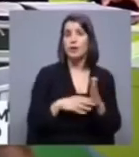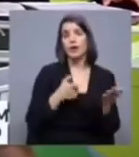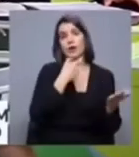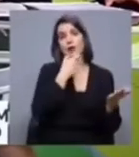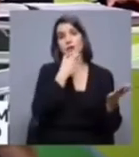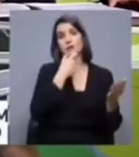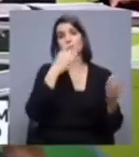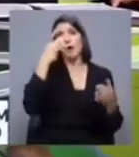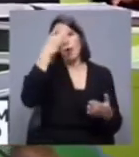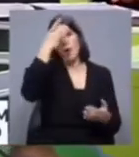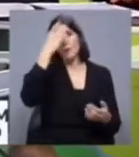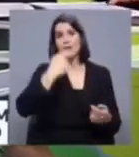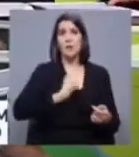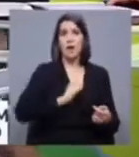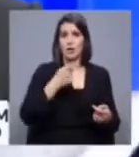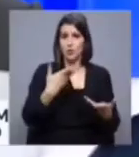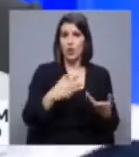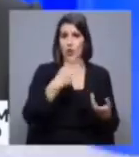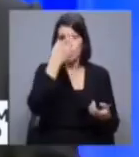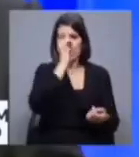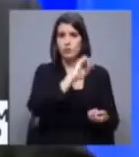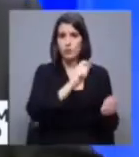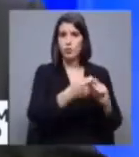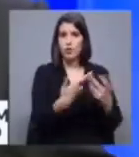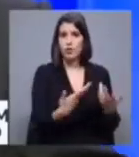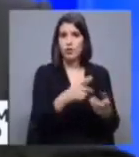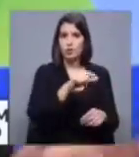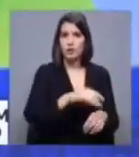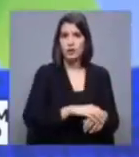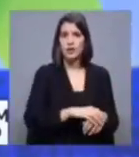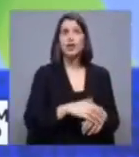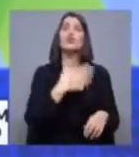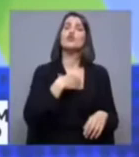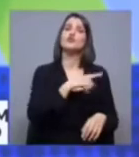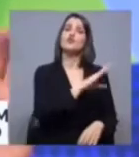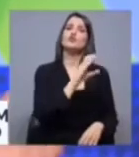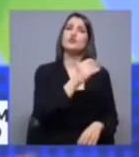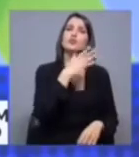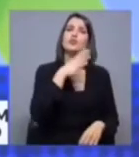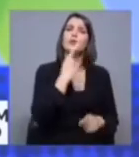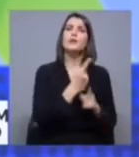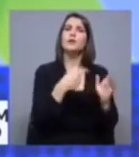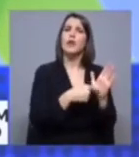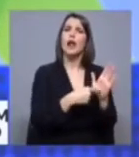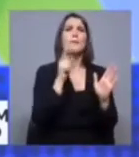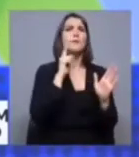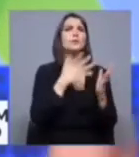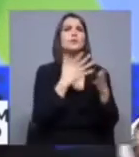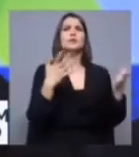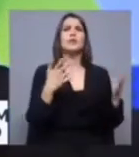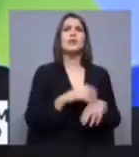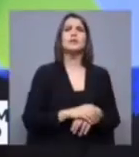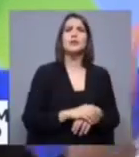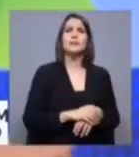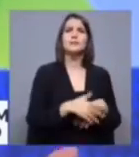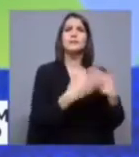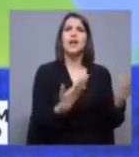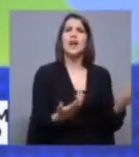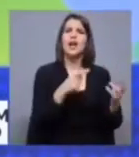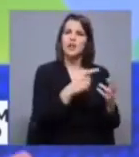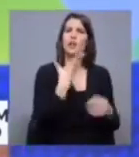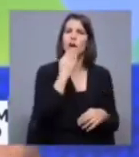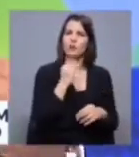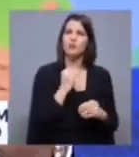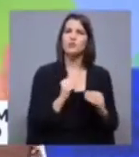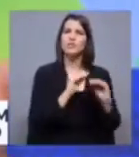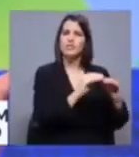acusar de mudar de posição e tenha mudado de posição vamos, agora. Vamos equilibrar os tempos, André Ventura. Desculpe só, João. Eu gostava que o João Coutrinho pelo menos explicasse isto, que eu acho que isto é de importância capital. Duas questões então, em cima então da mesa. Então os estudantes